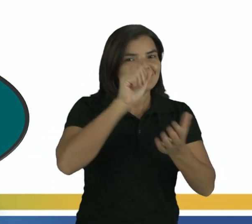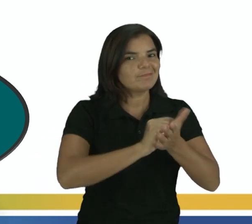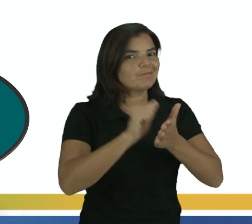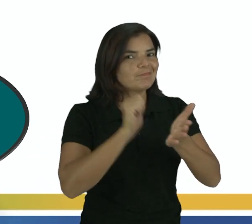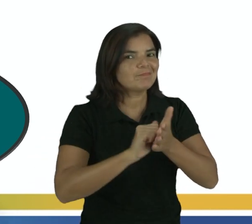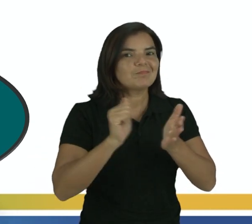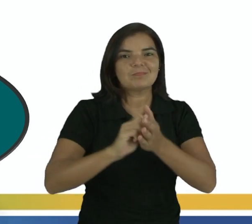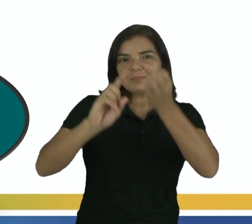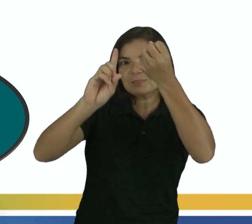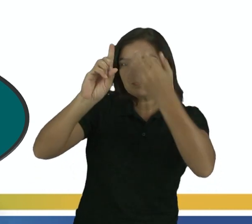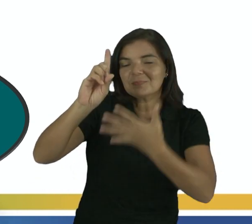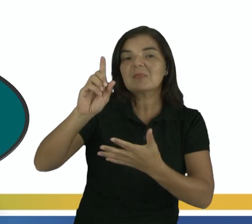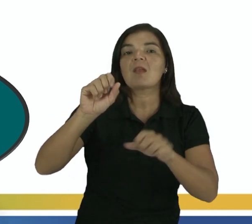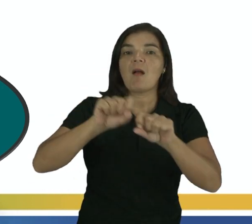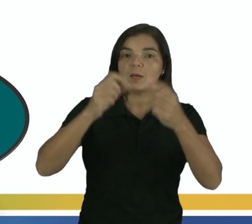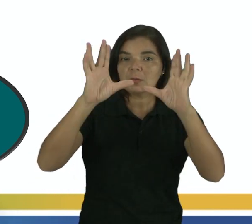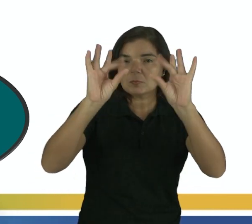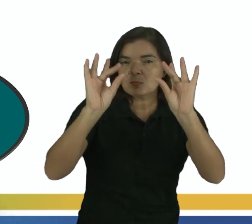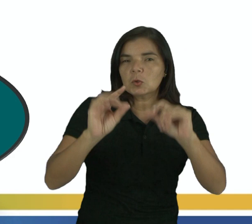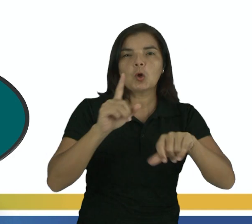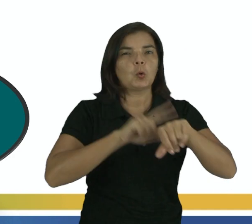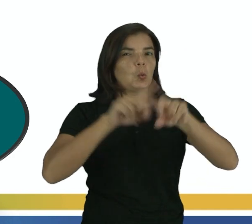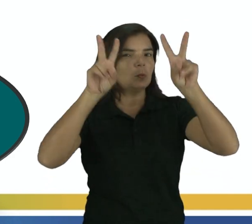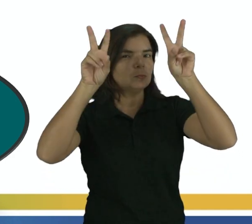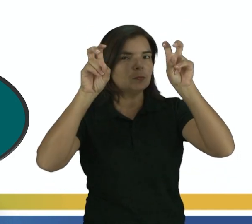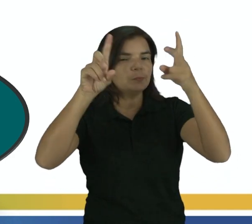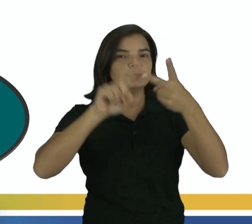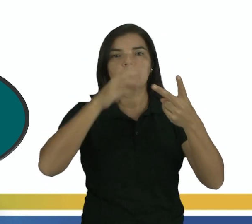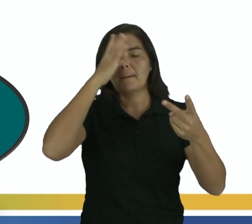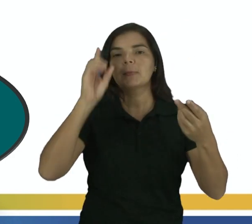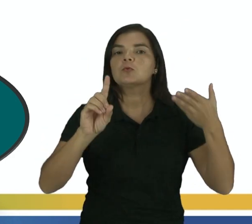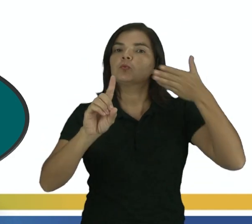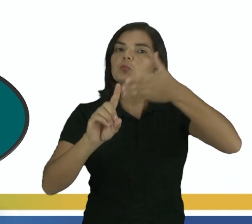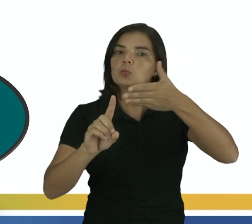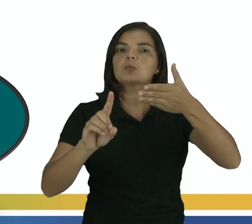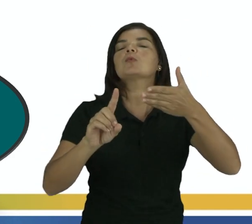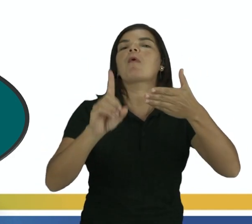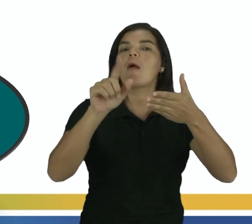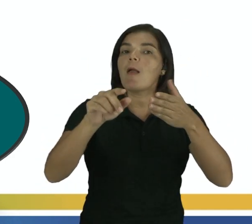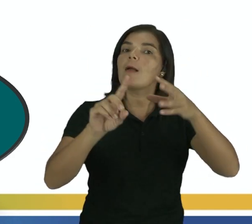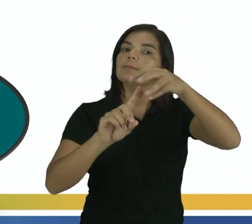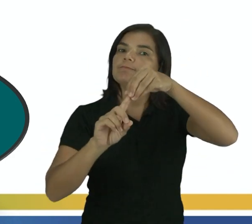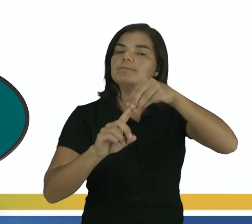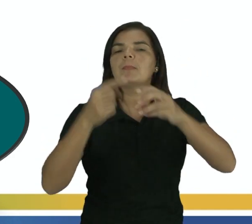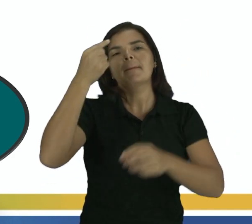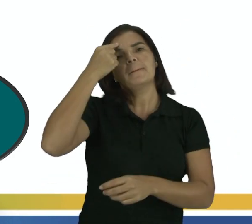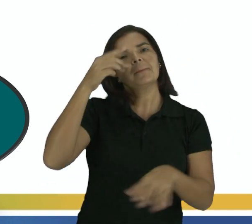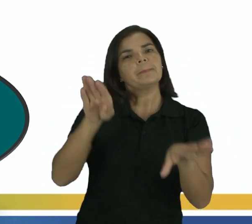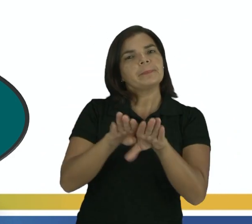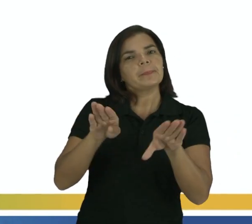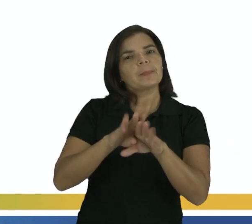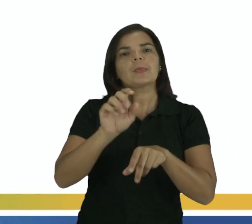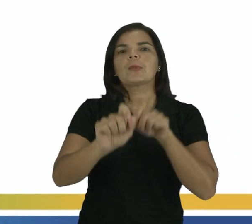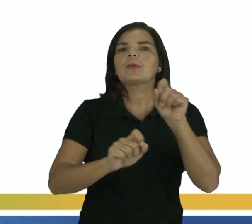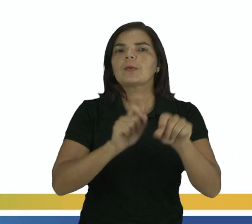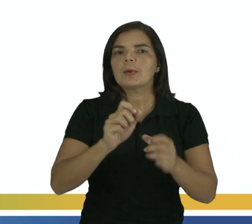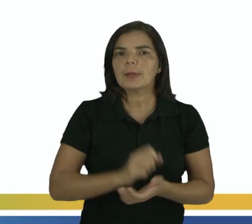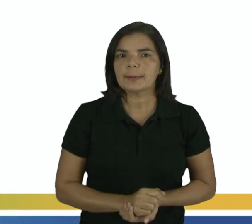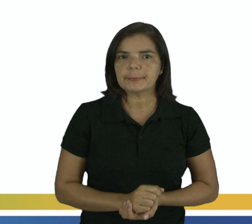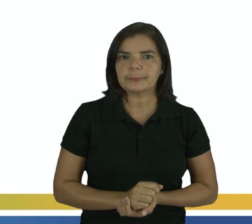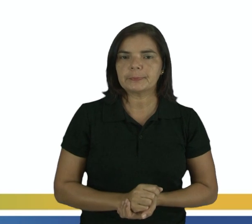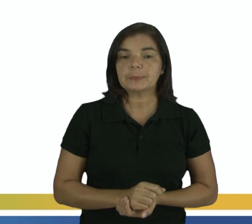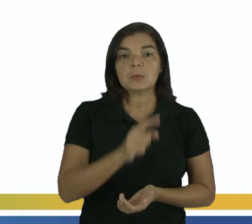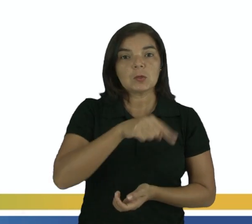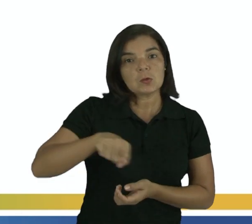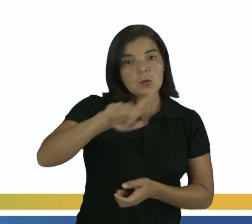o seu relato, além de definir tema, público-alvo e objetivo, é preciso pensar também o seguinte,